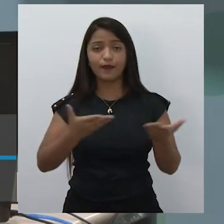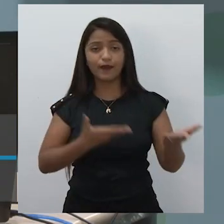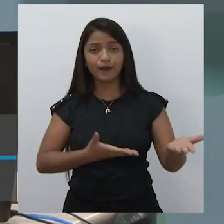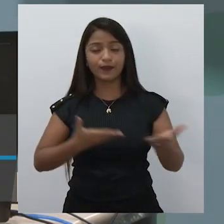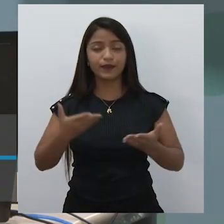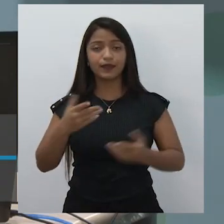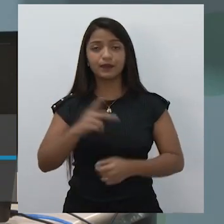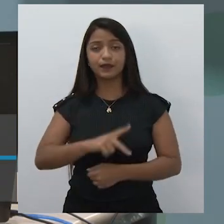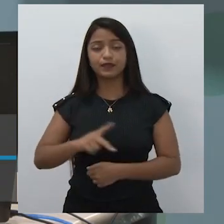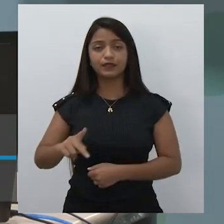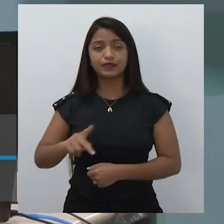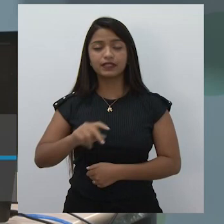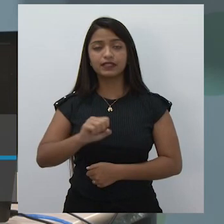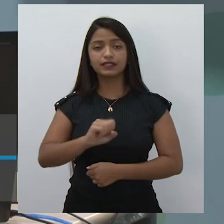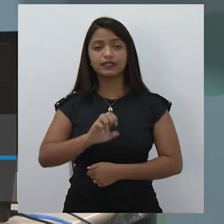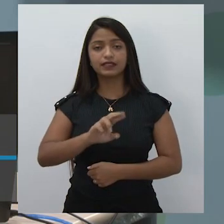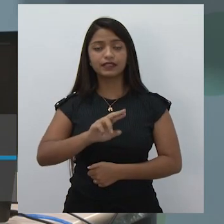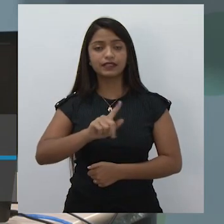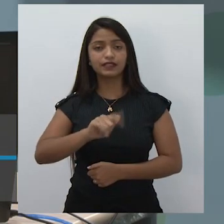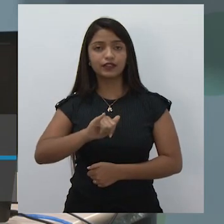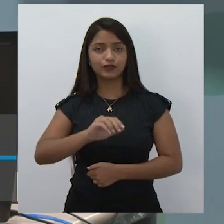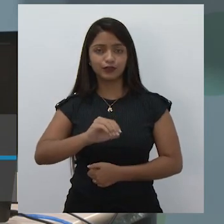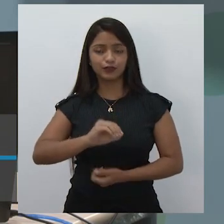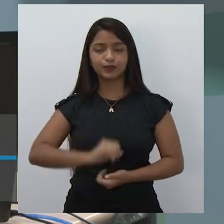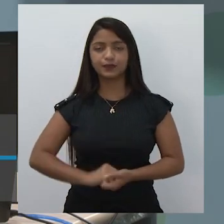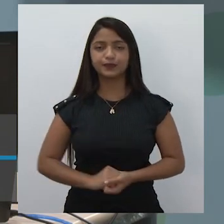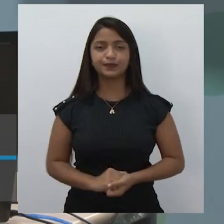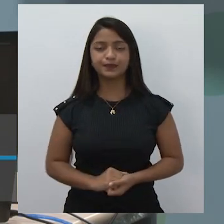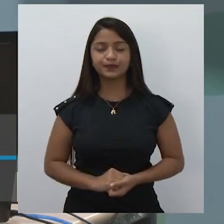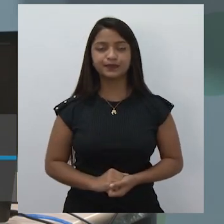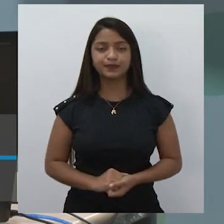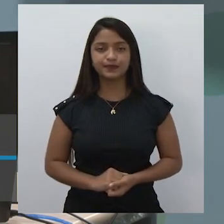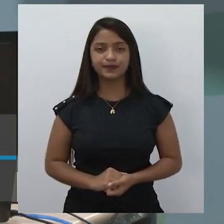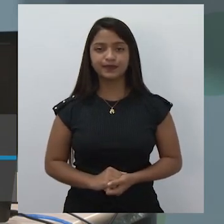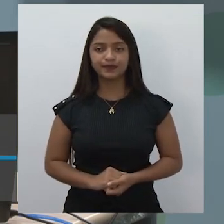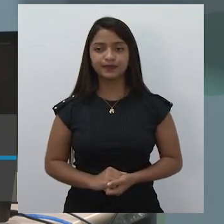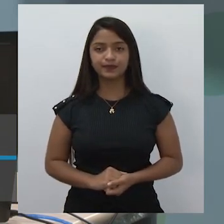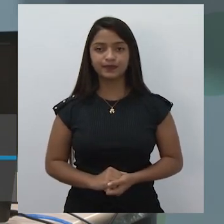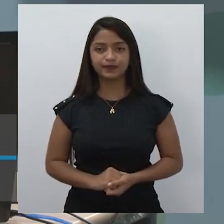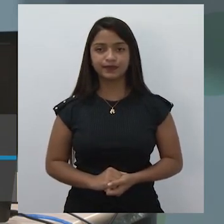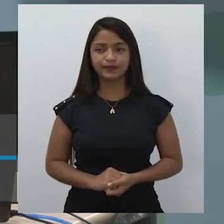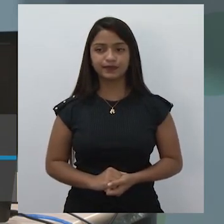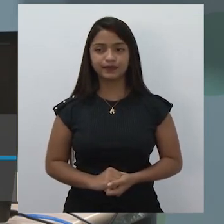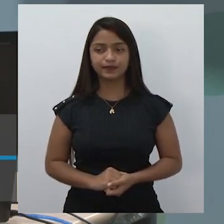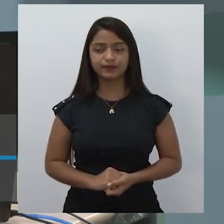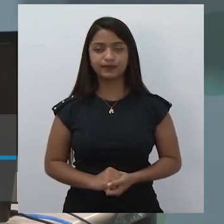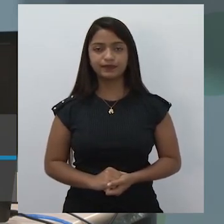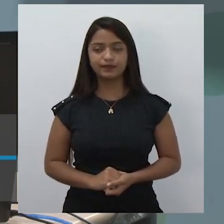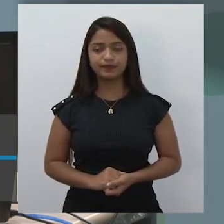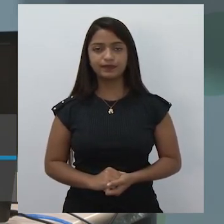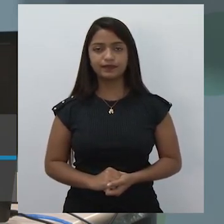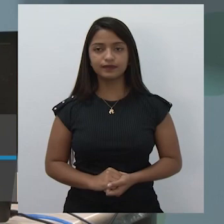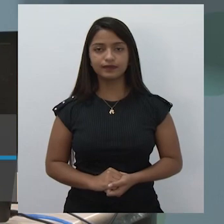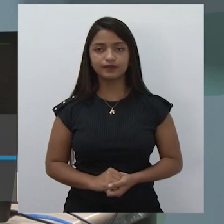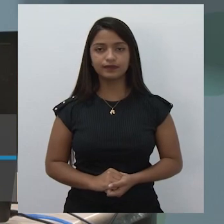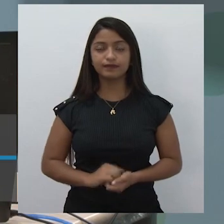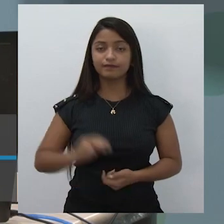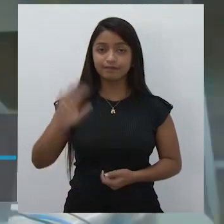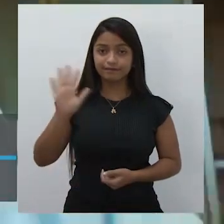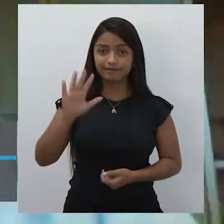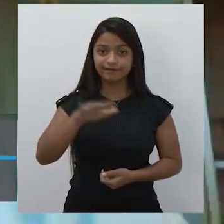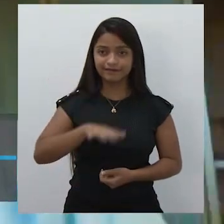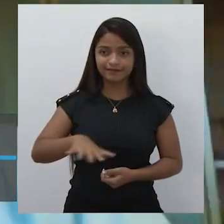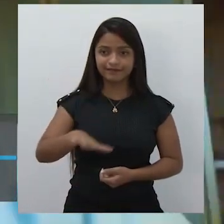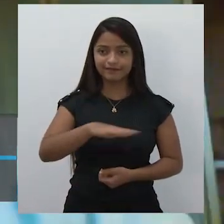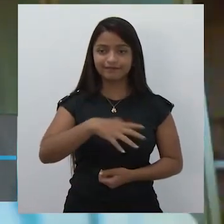professor Sérgio Damiati. Olá a todos, é